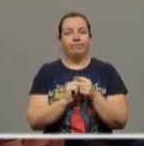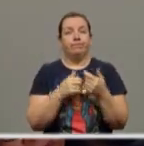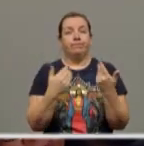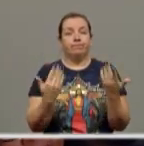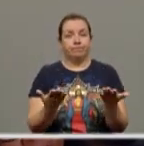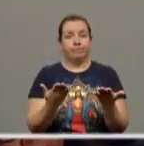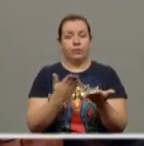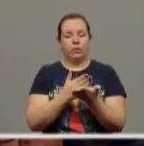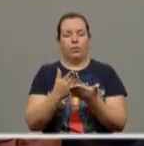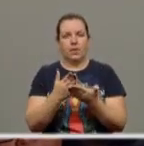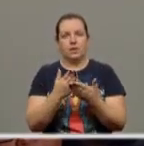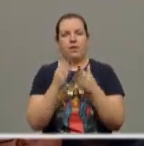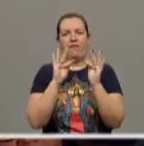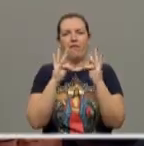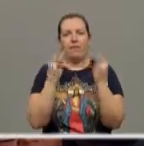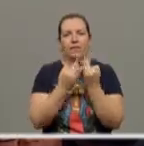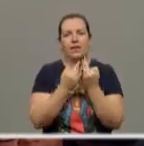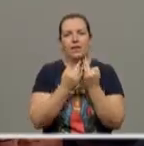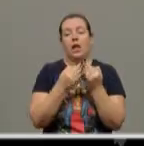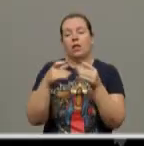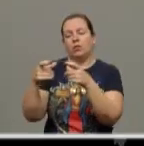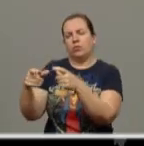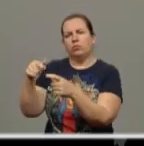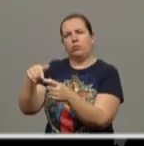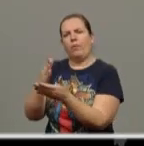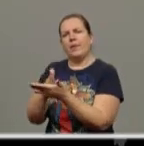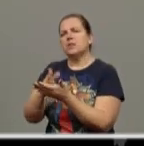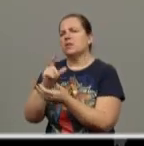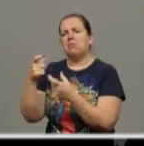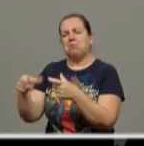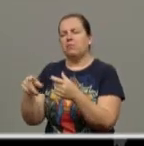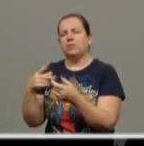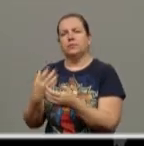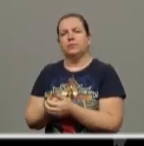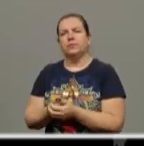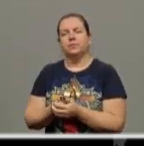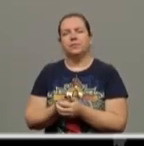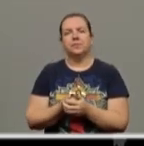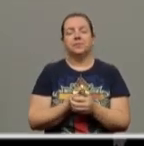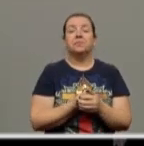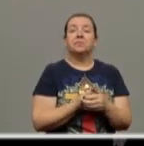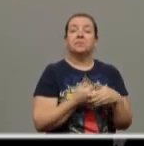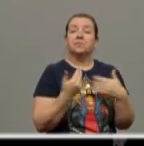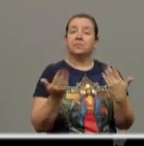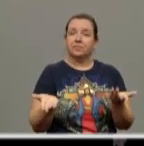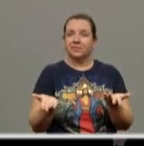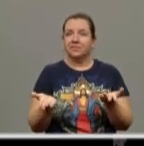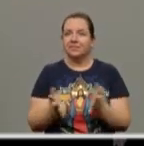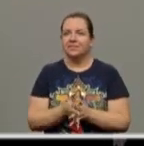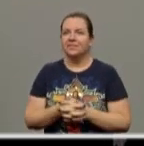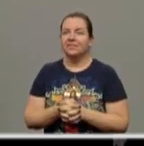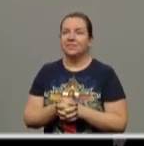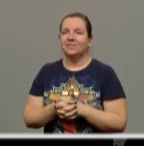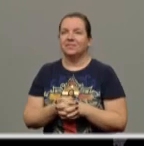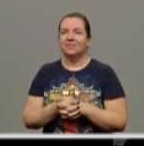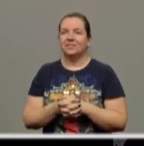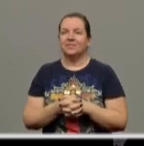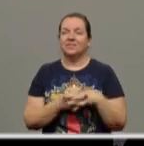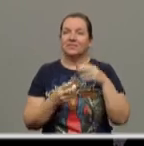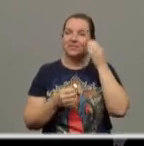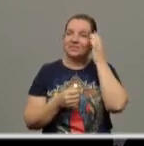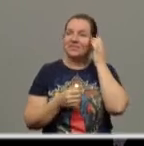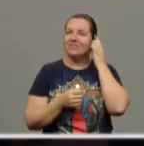aí? Toda família, ela começa onde, afinal de contas? Hã? Lá na